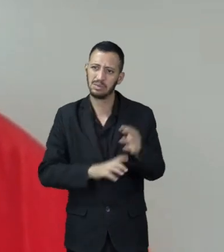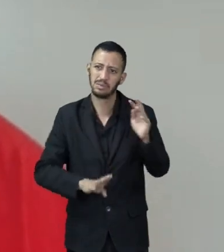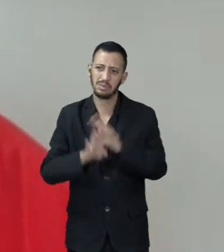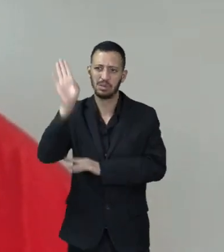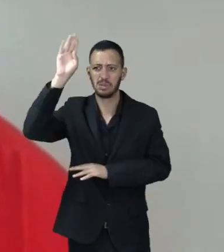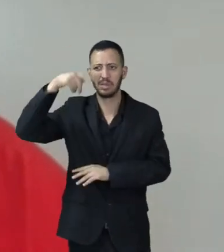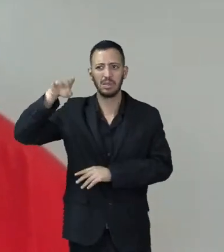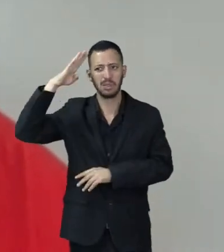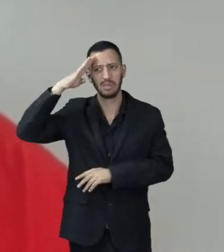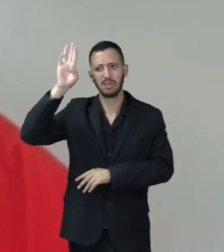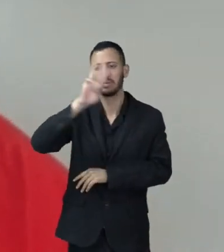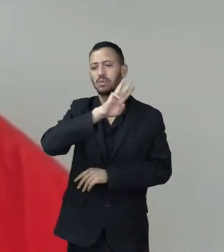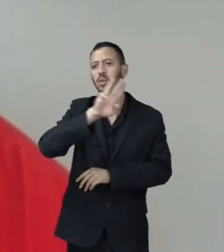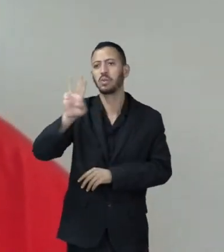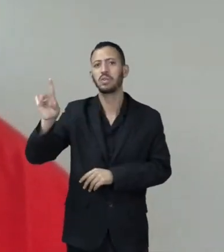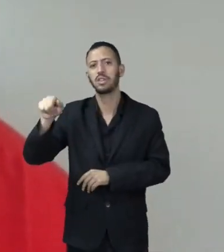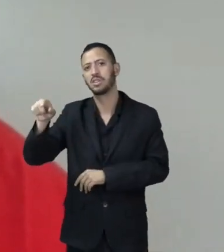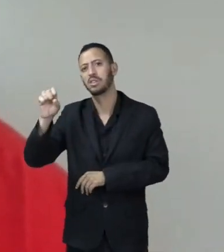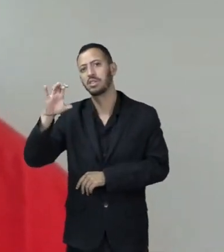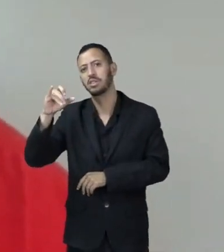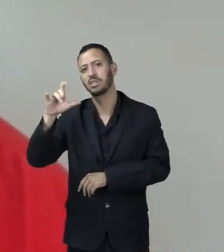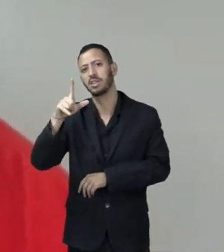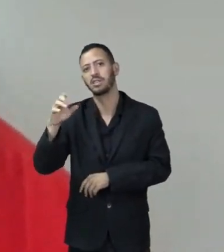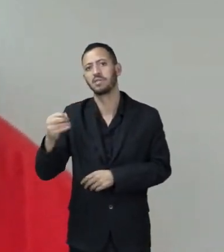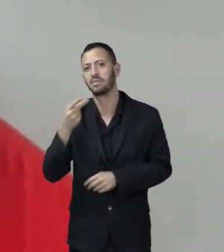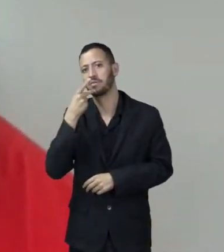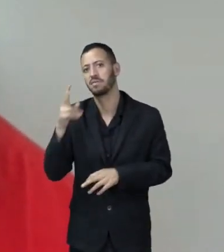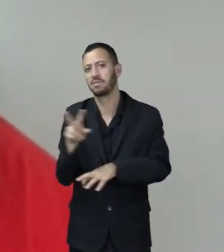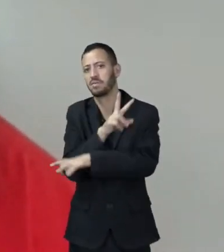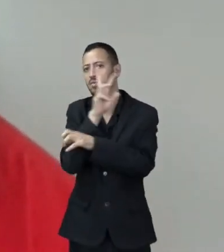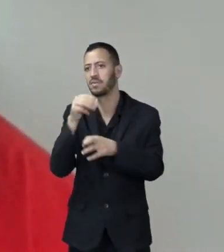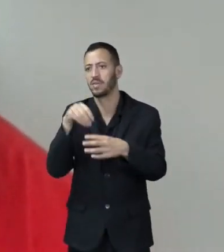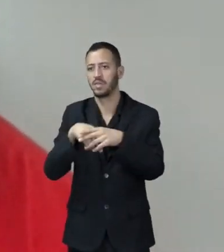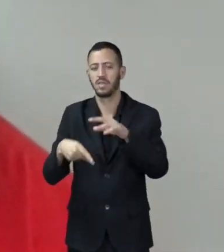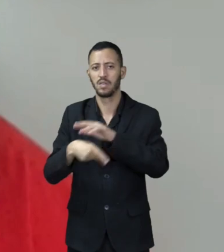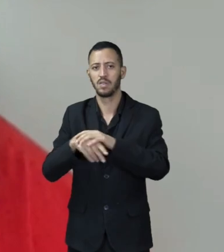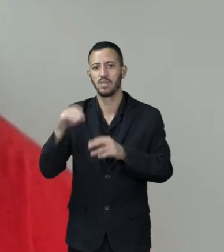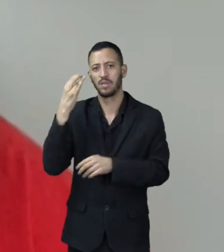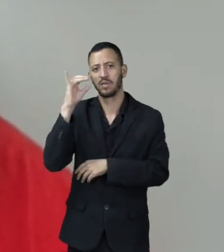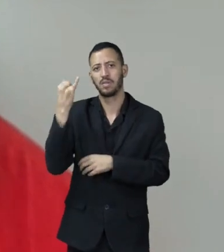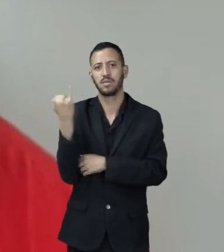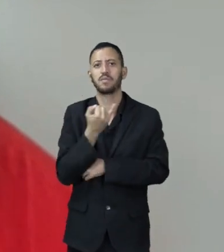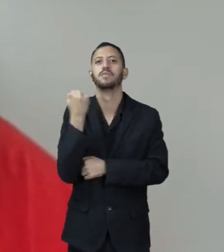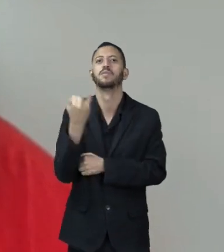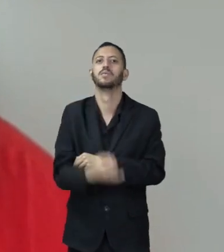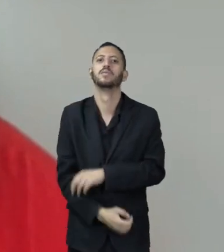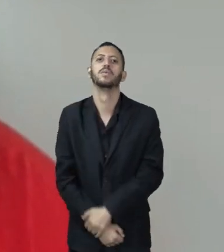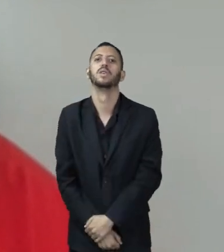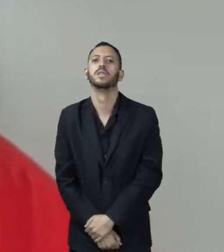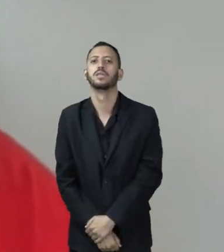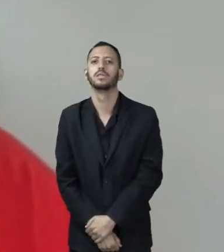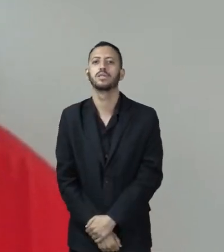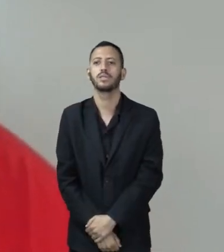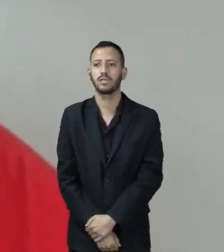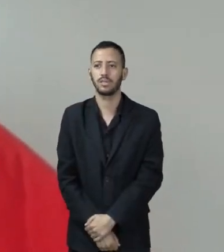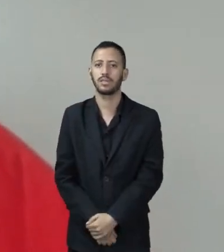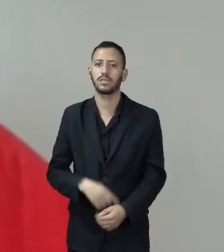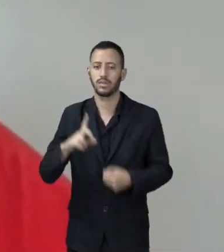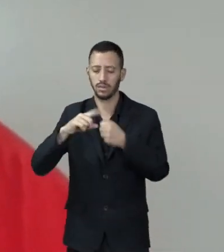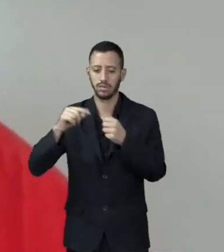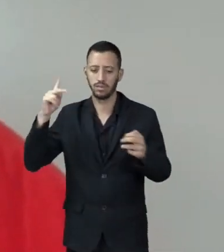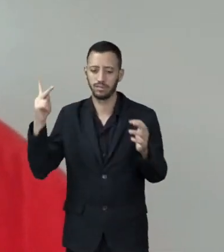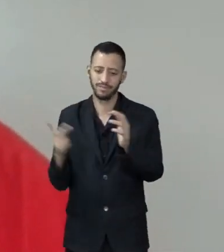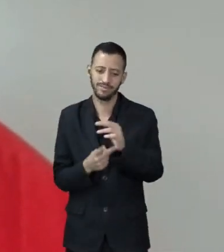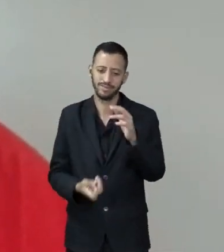no site da Cielo, que é essa biblioteca aí que coloca esses artigos científicos tão importantes. Então, são artigos originais,